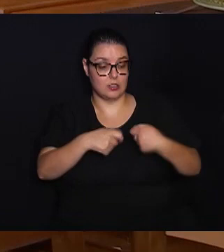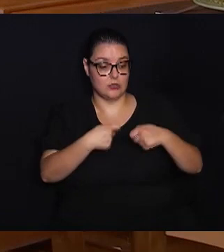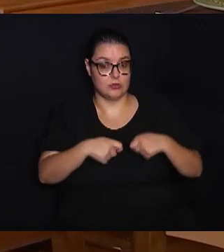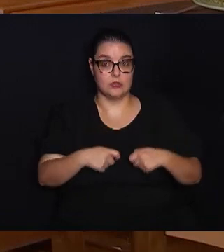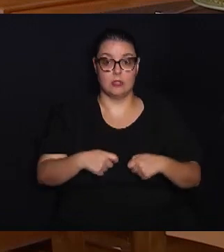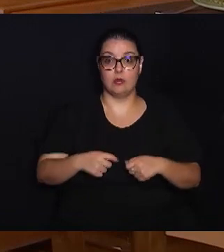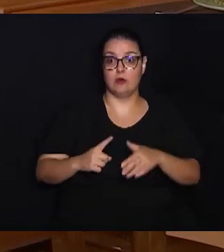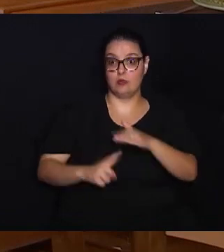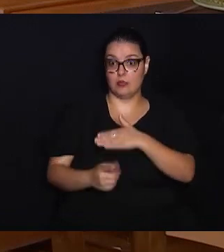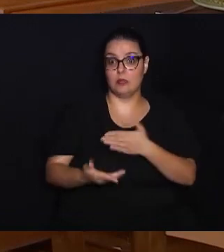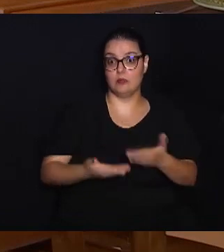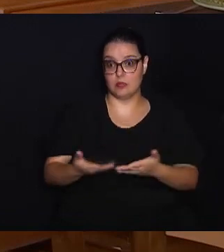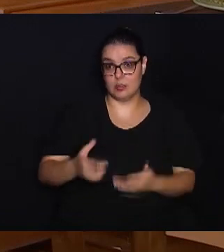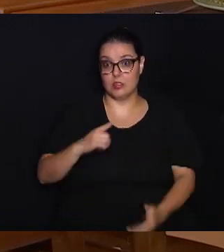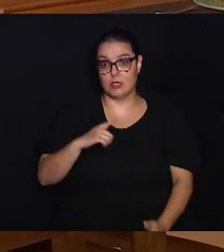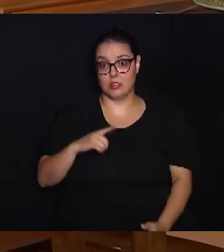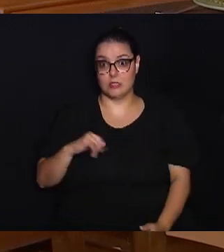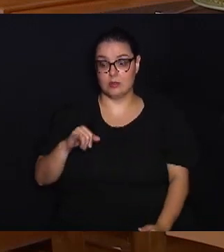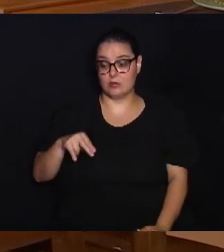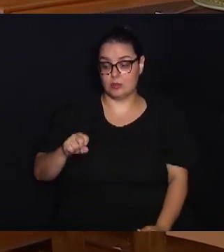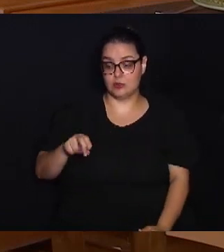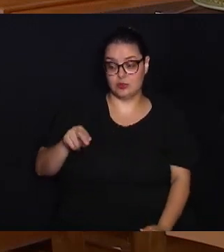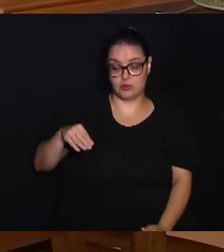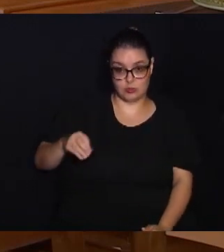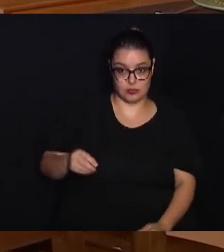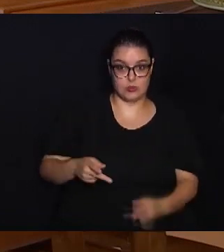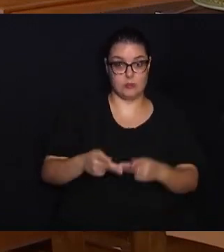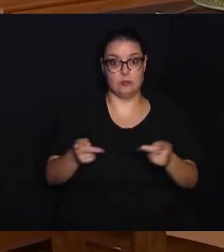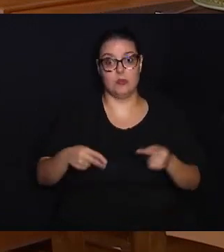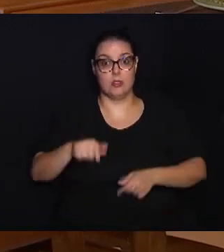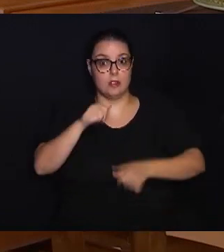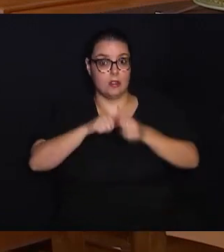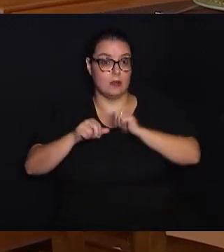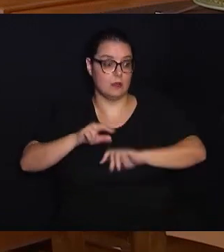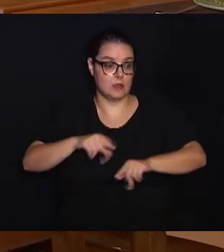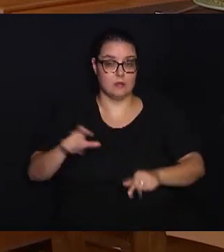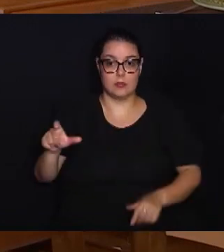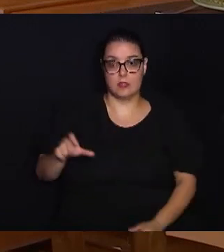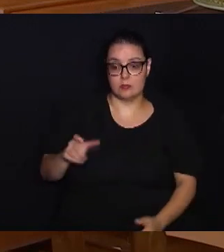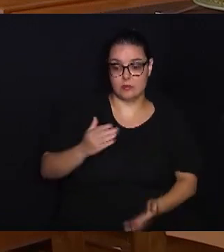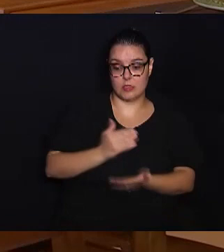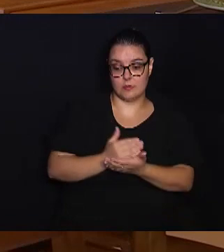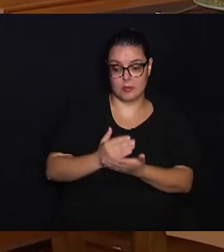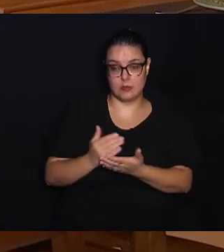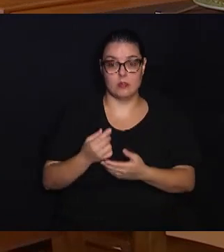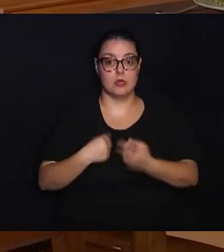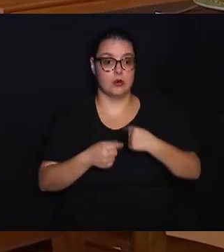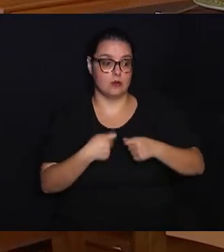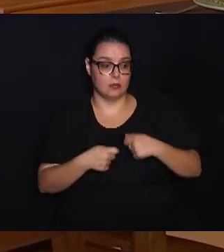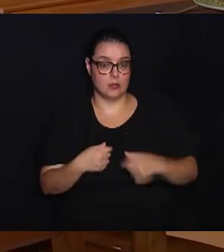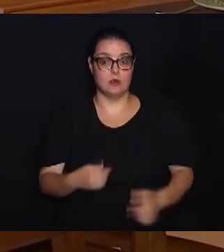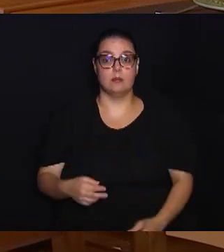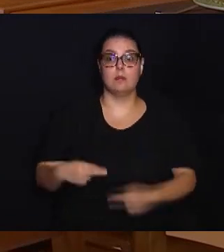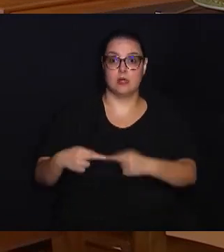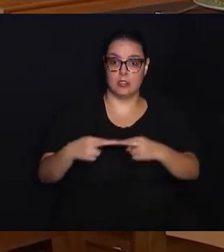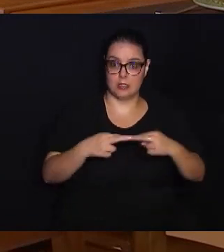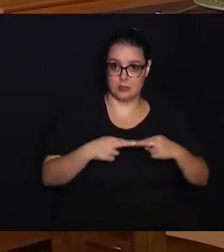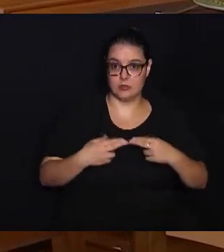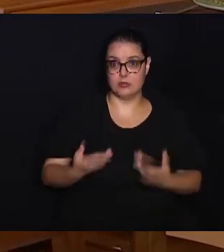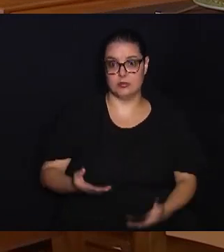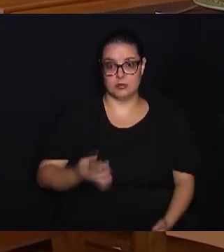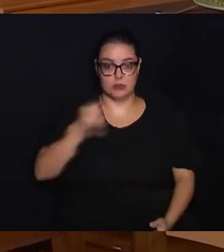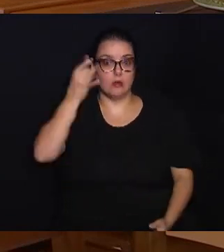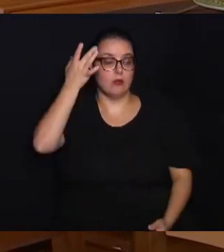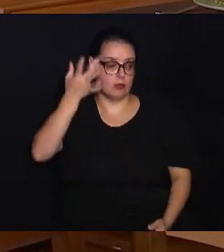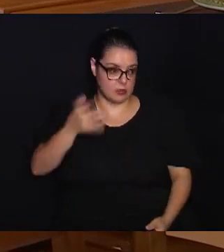pra gente com fornecedores porque ela tem os insumos da Pizza mas bebida cartão de crédito todas essas coisas são negociadas